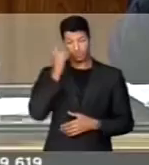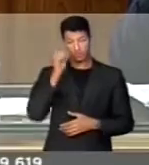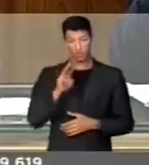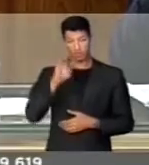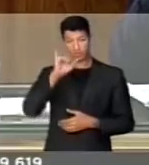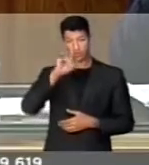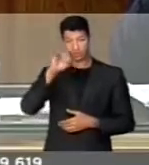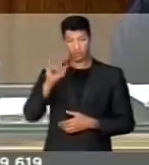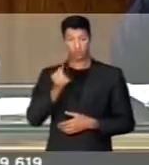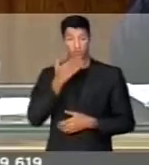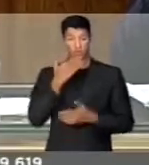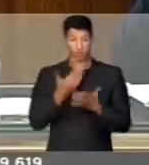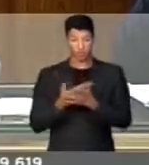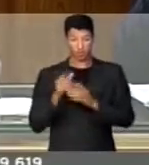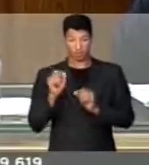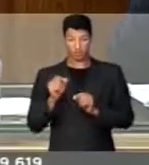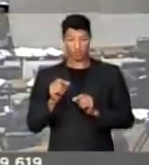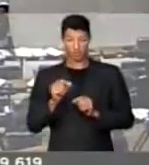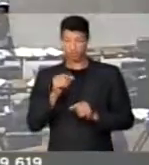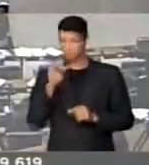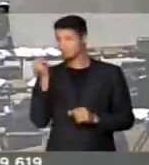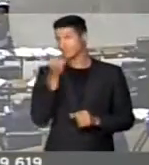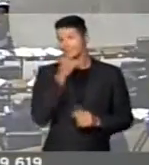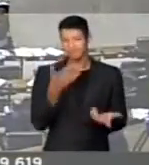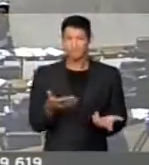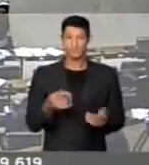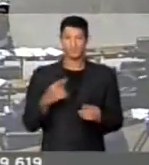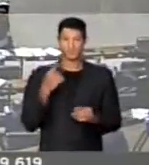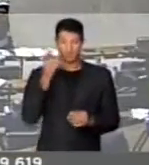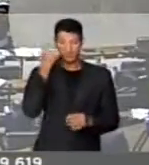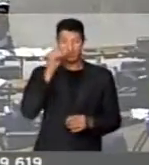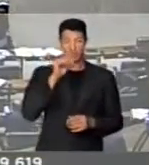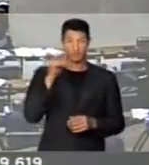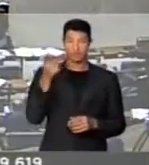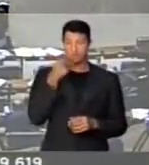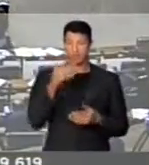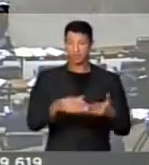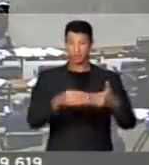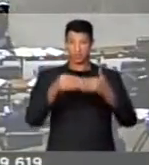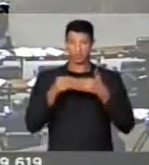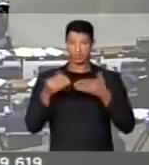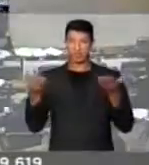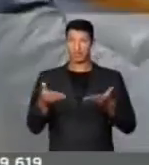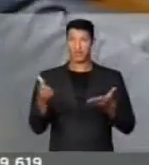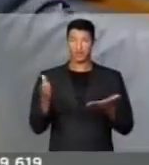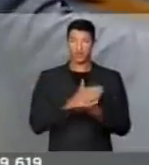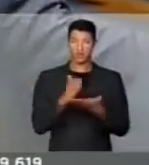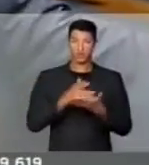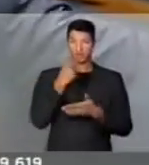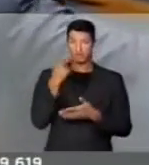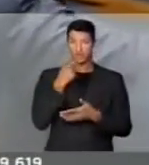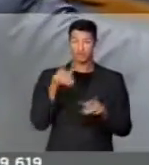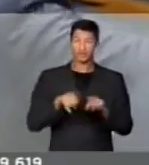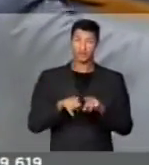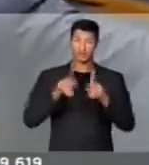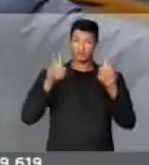me surpreende, me decepciona. O deputado vir aqui trazer uma